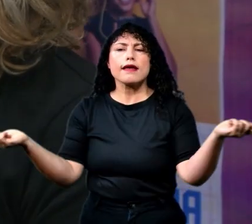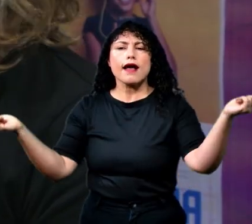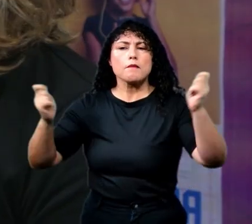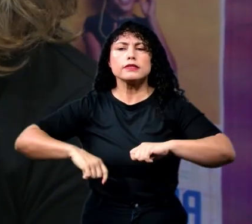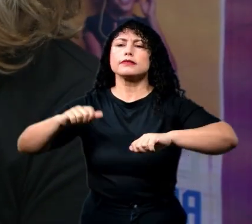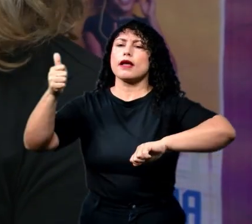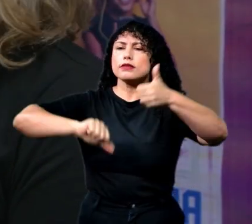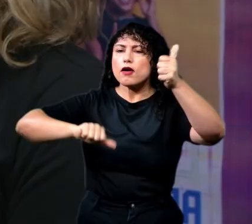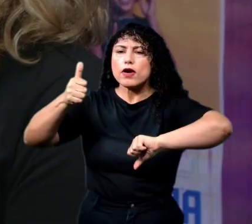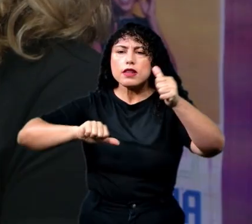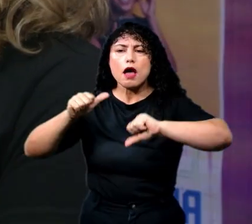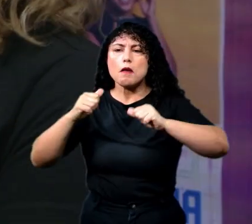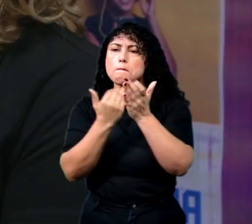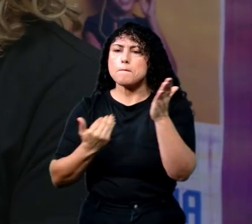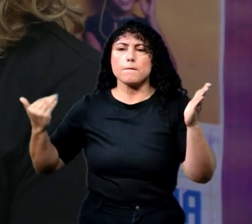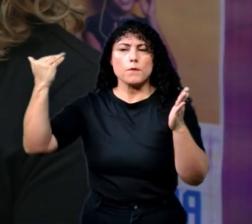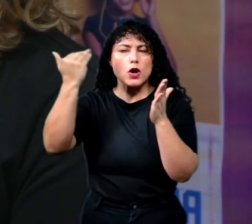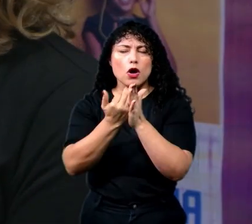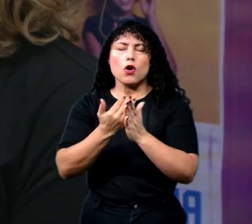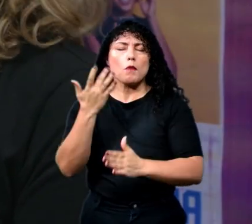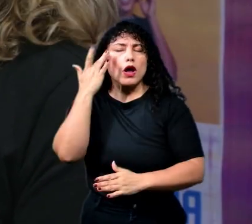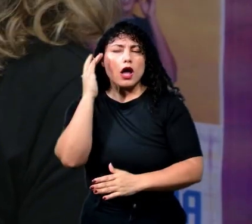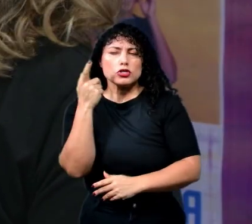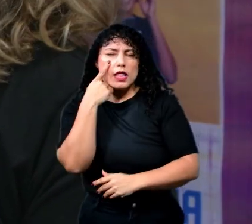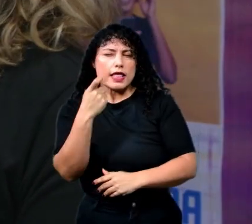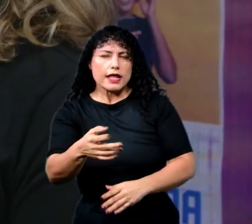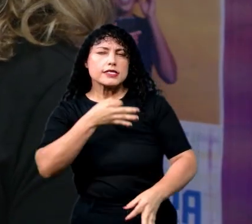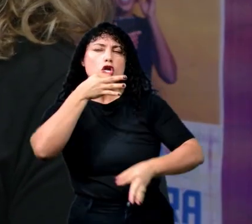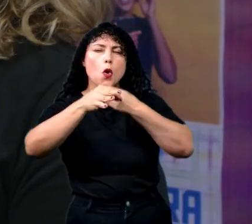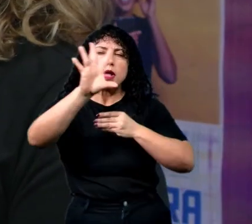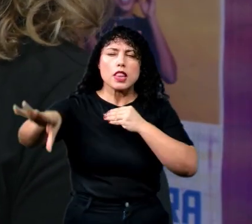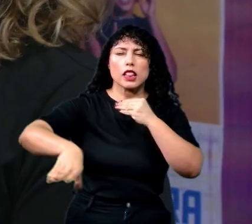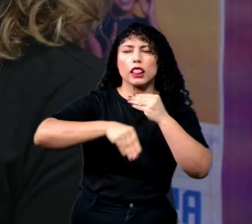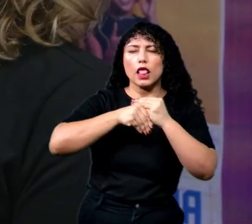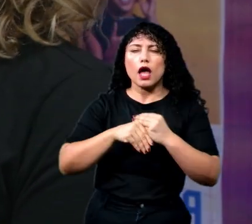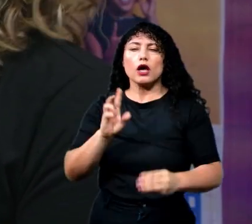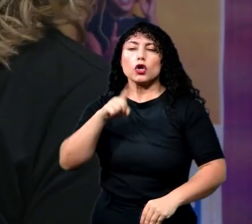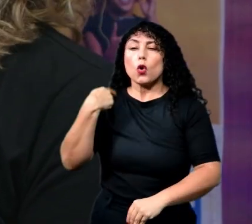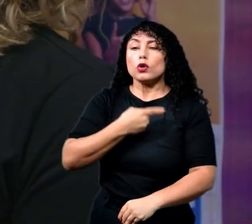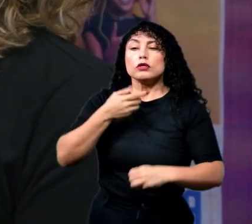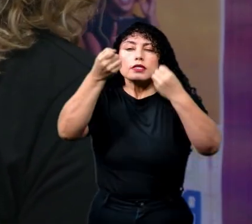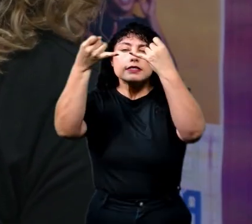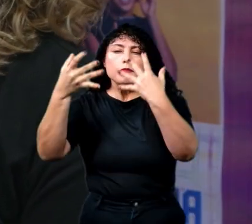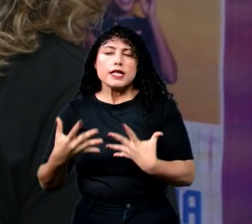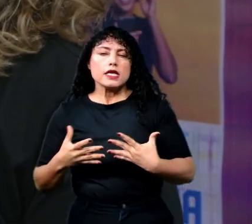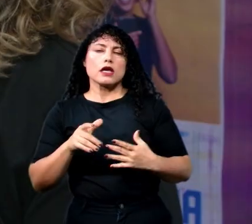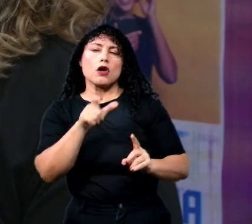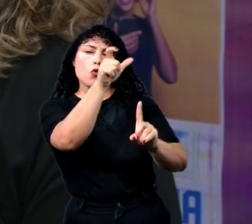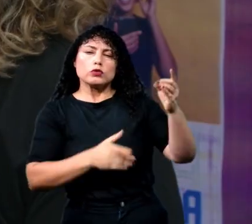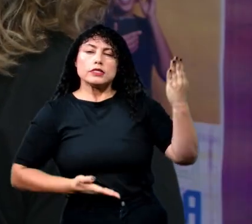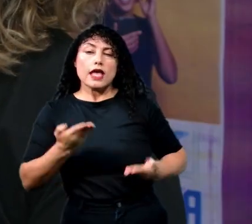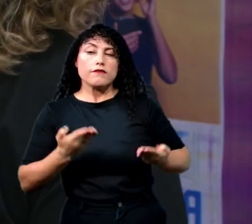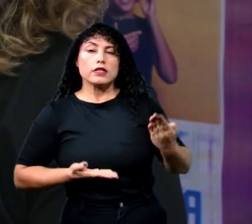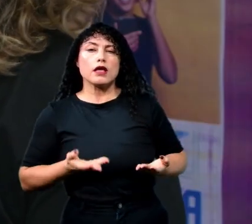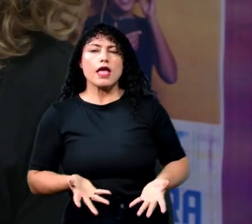de avaliar. Uma coisa que eu acho interessante a gente comentar é que, assim, quando a gente fala de um servidor que